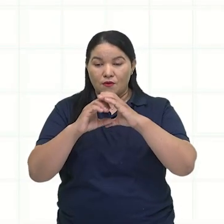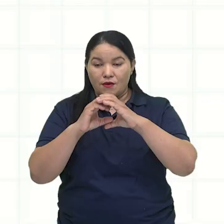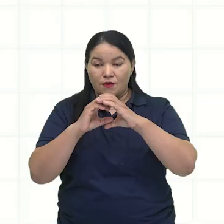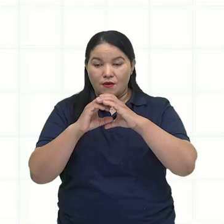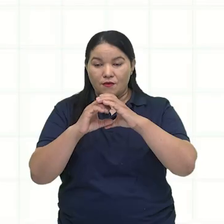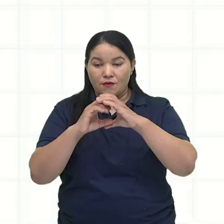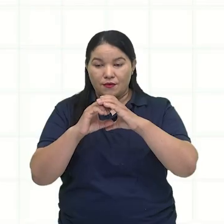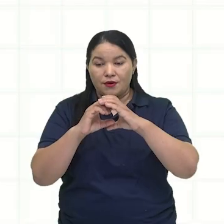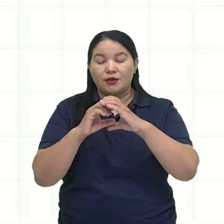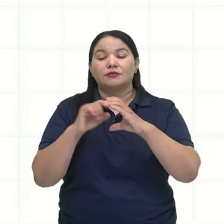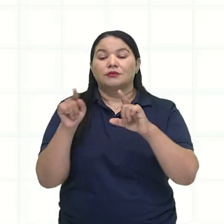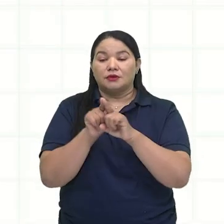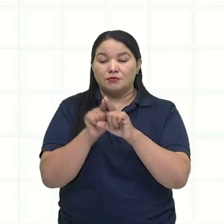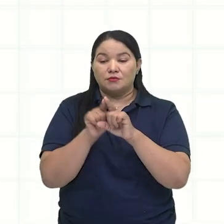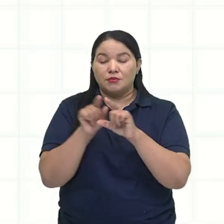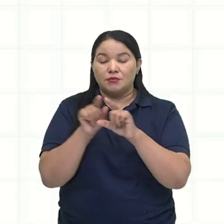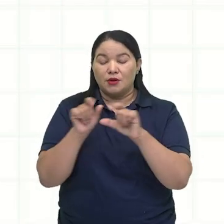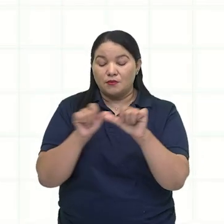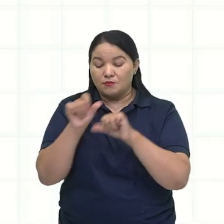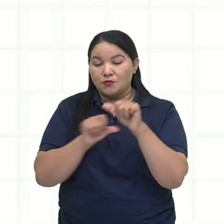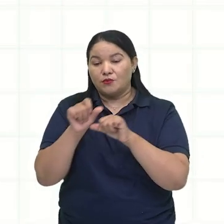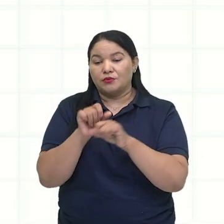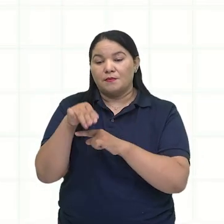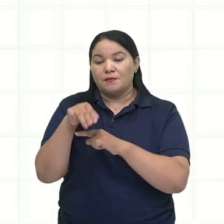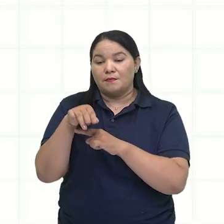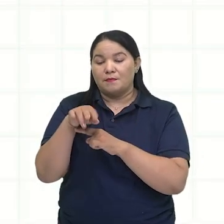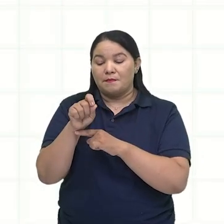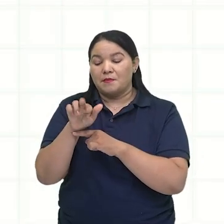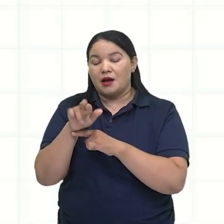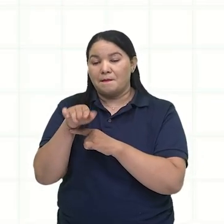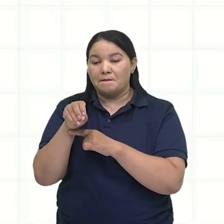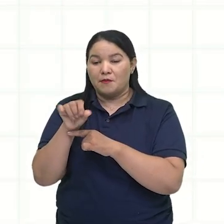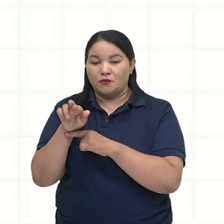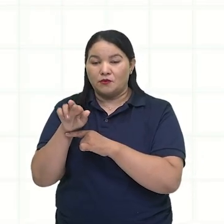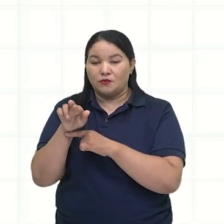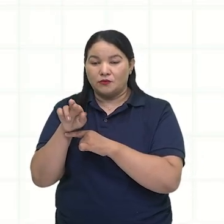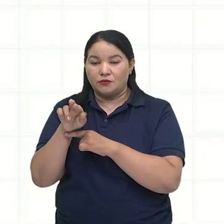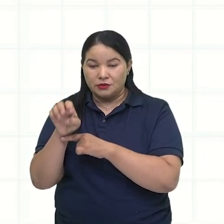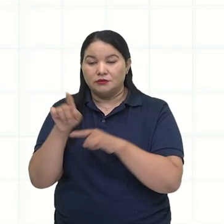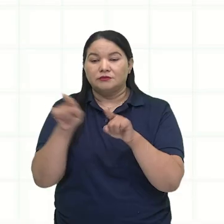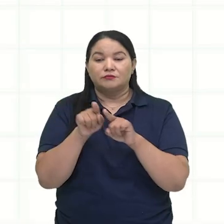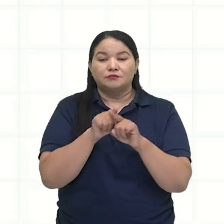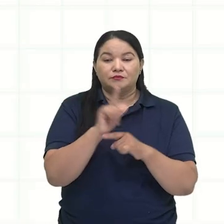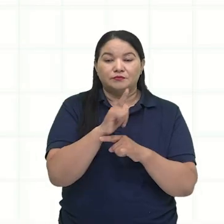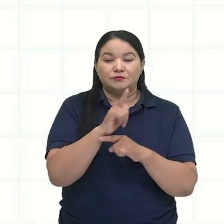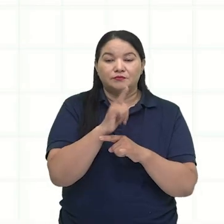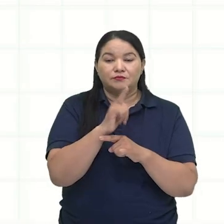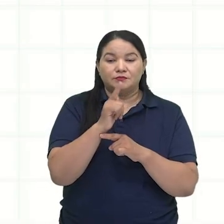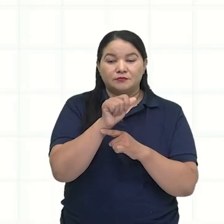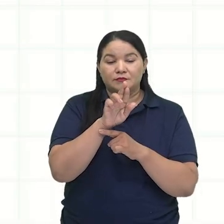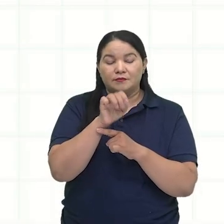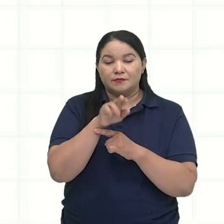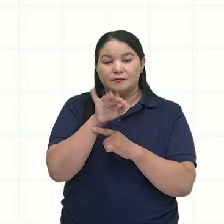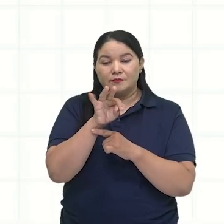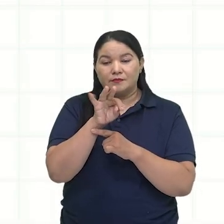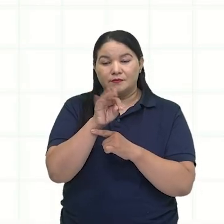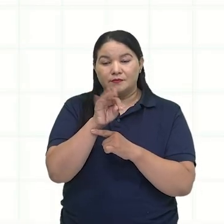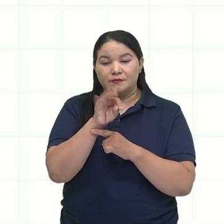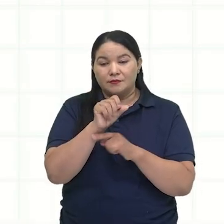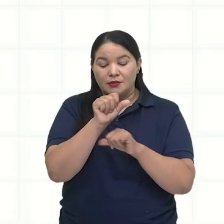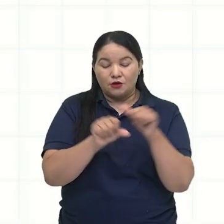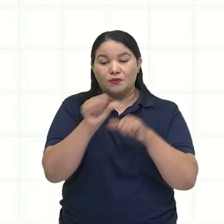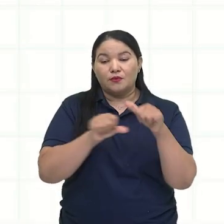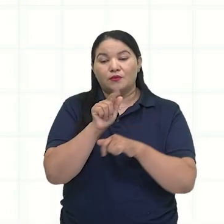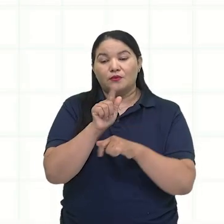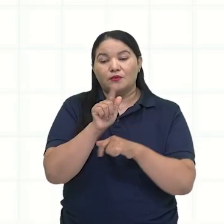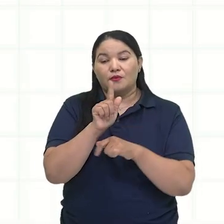né, se transforma em mármore. O arenito se transforma em